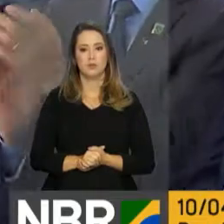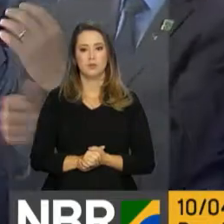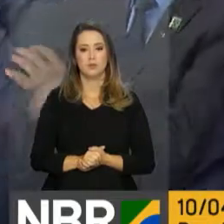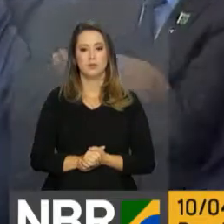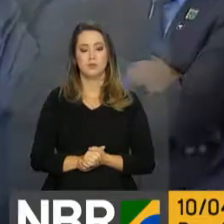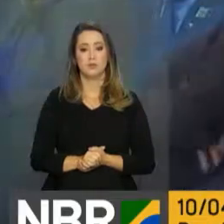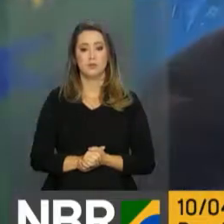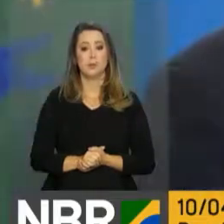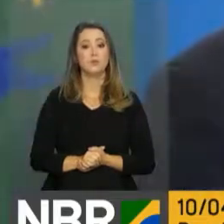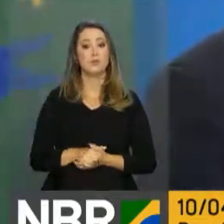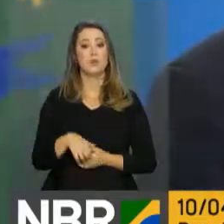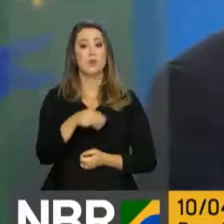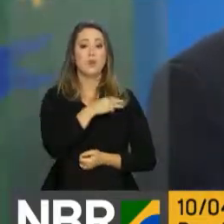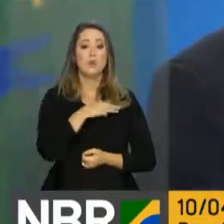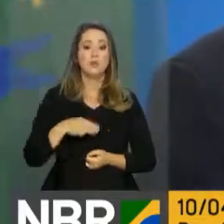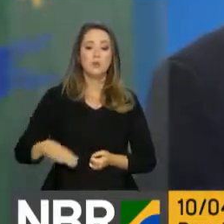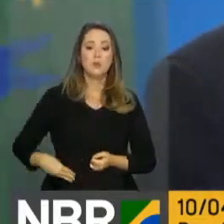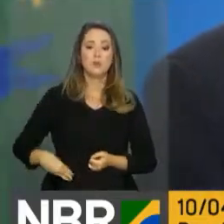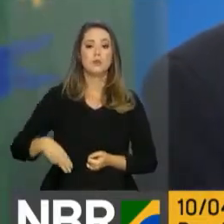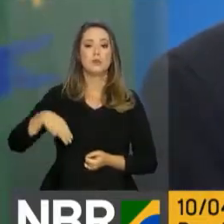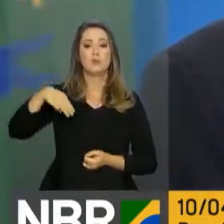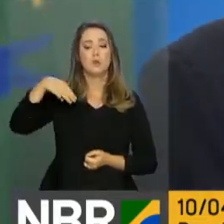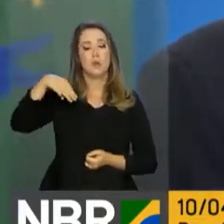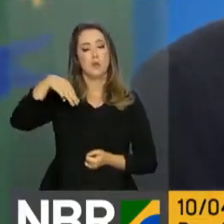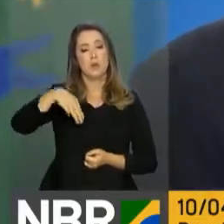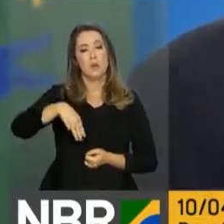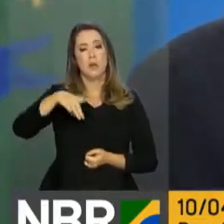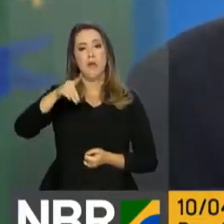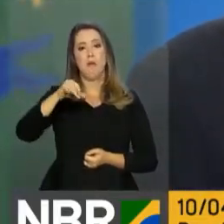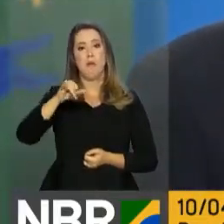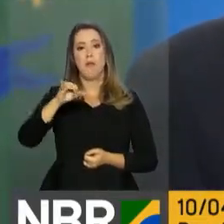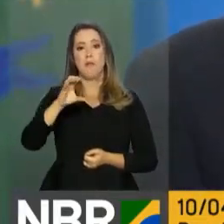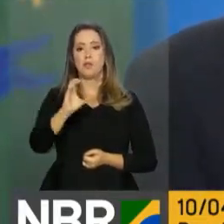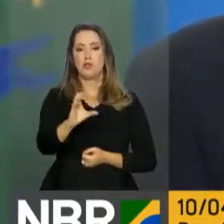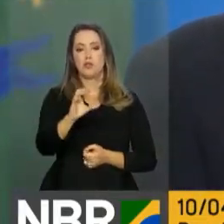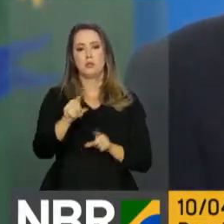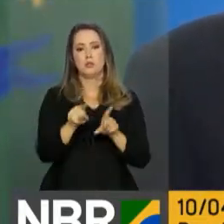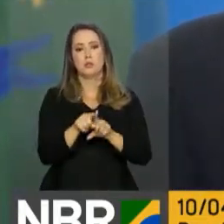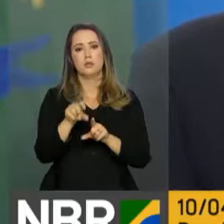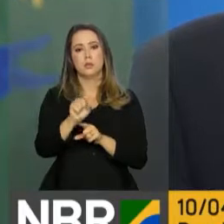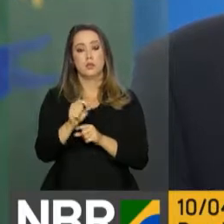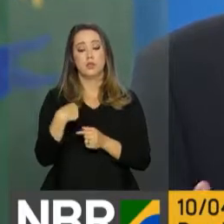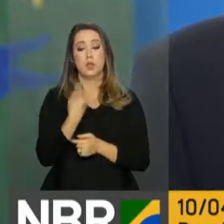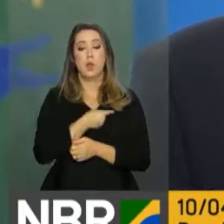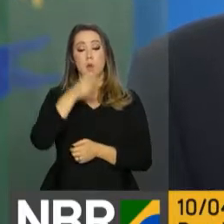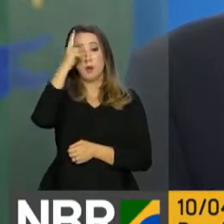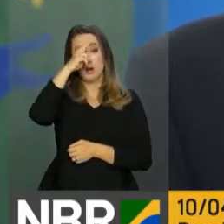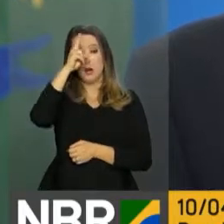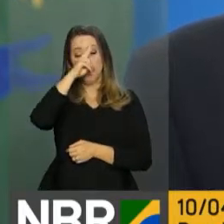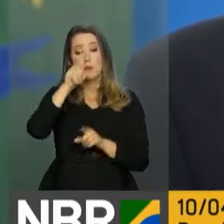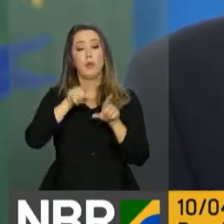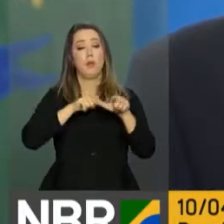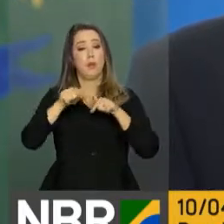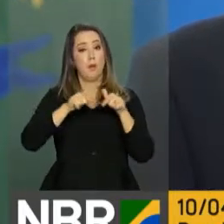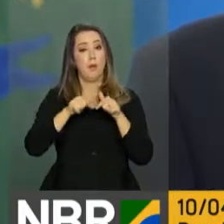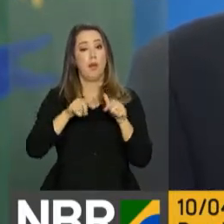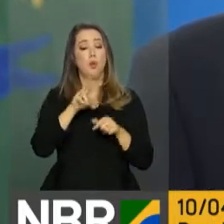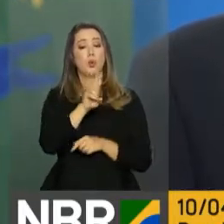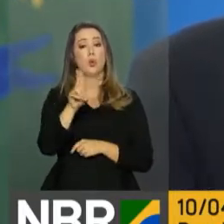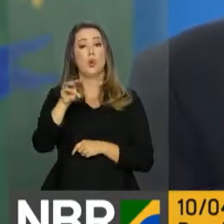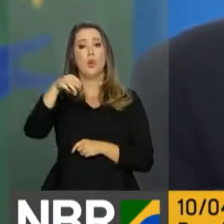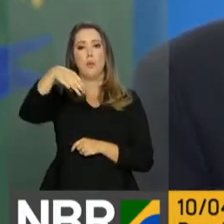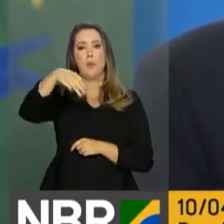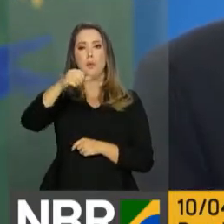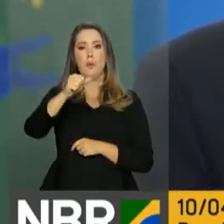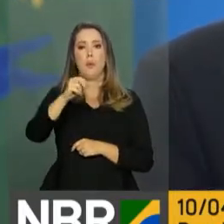No Ministério de Desenvolvimento, Indústria e Comércio, faço questão de lembrar os trabalhos do Marcos Pereira,